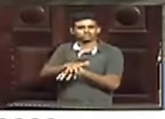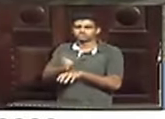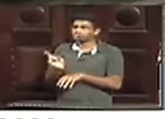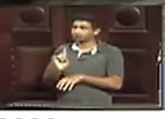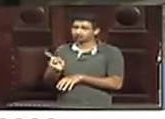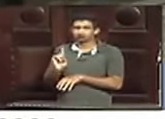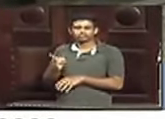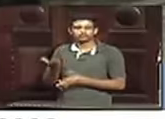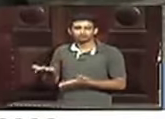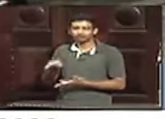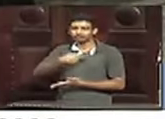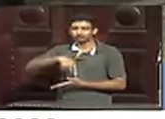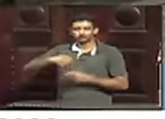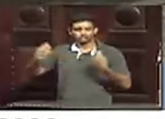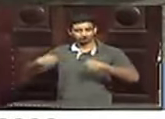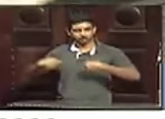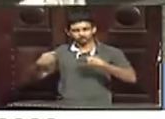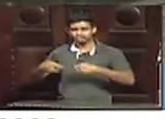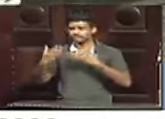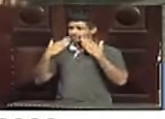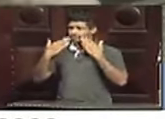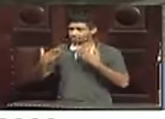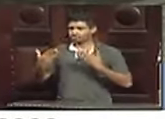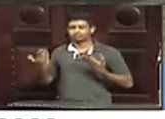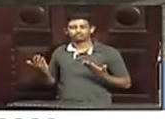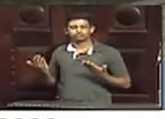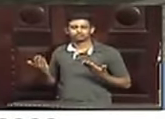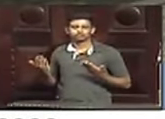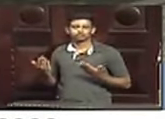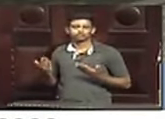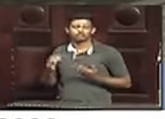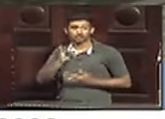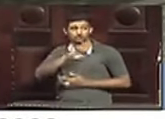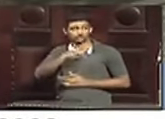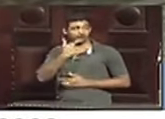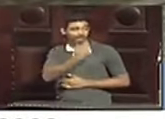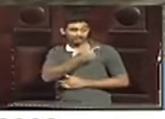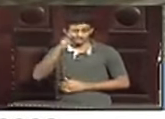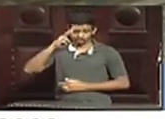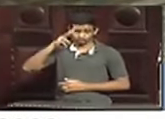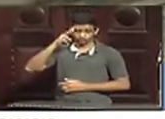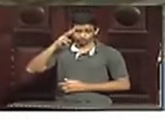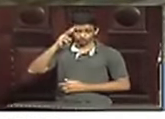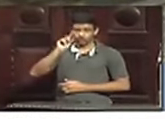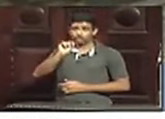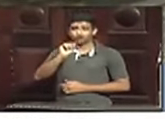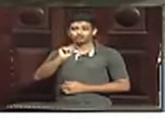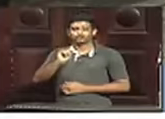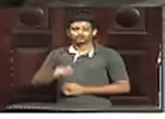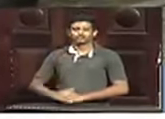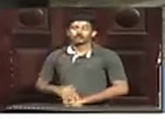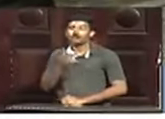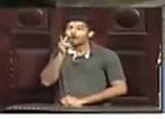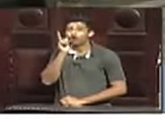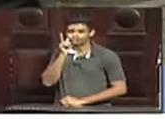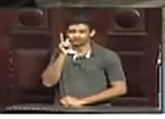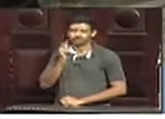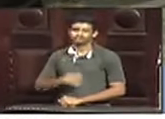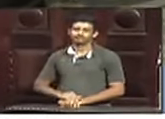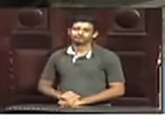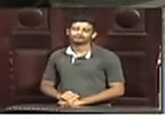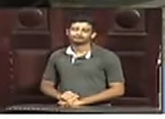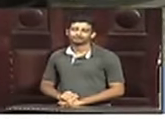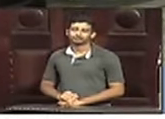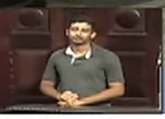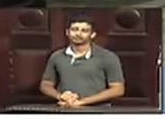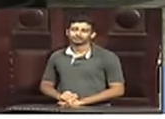porque será o combate de força contra força. Só para relatar um dos episódios ocorridos ontem, e isso tem